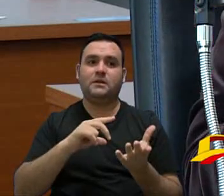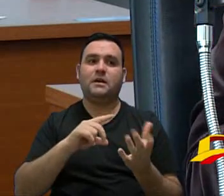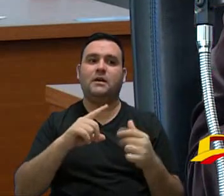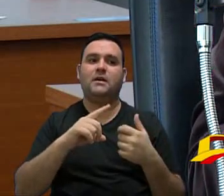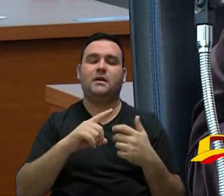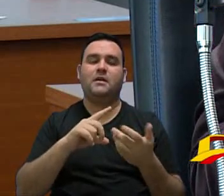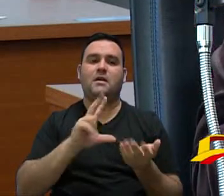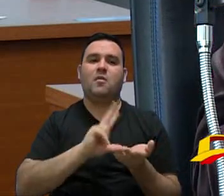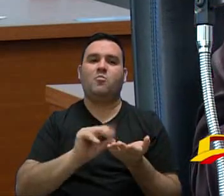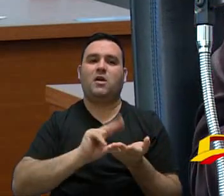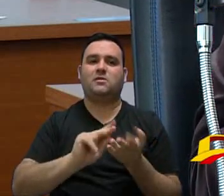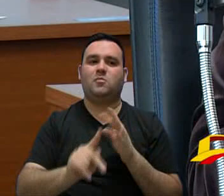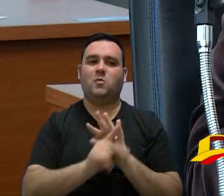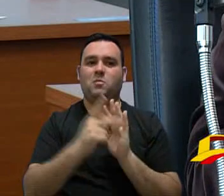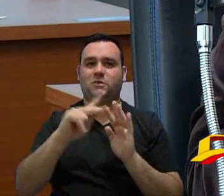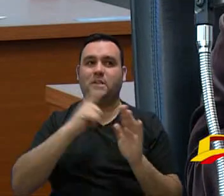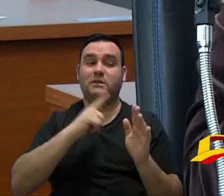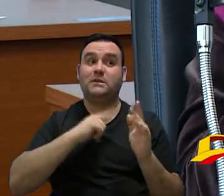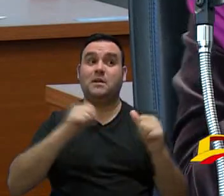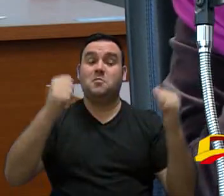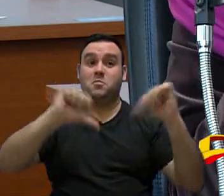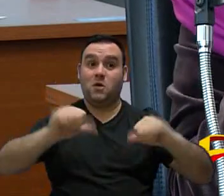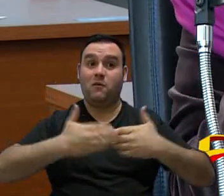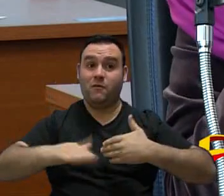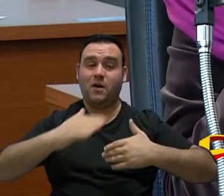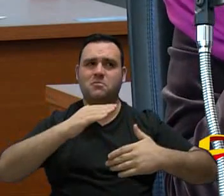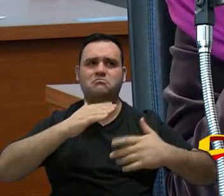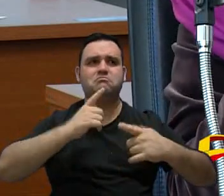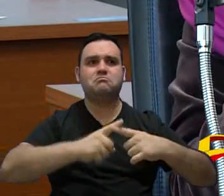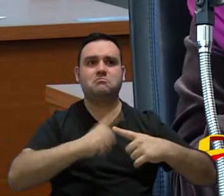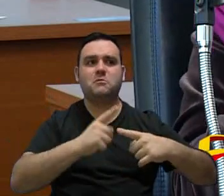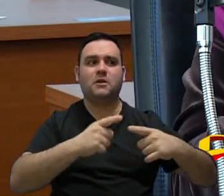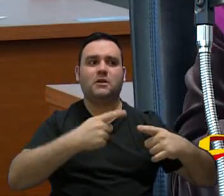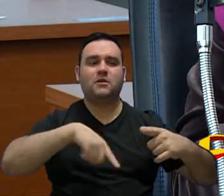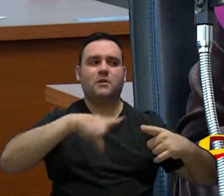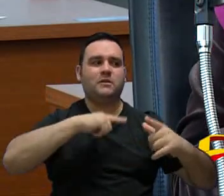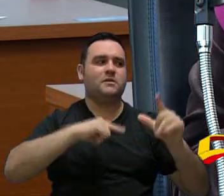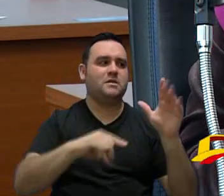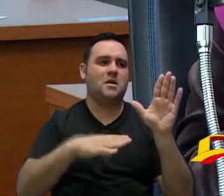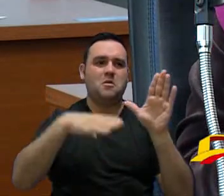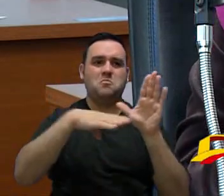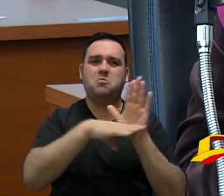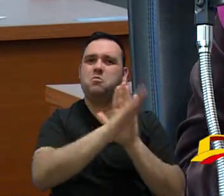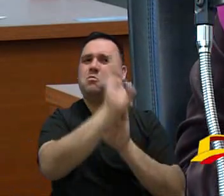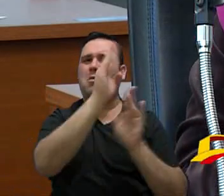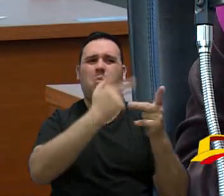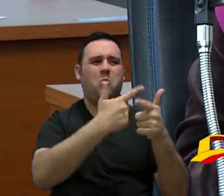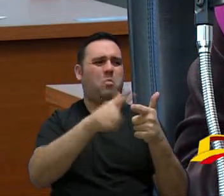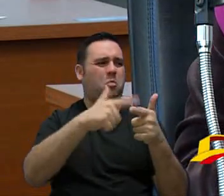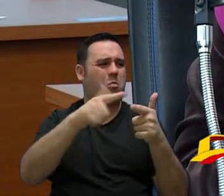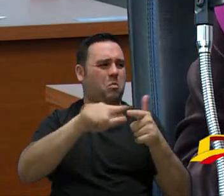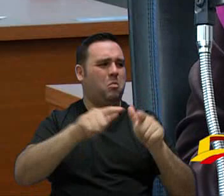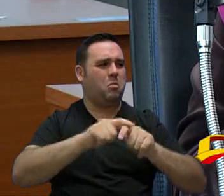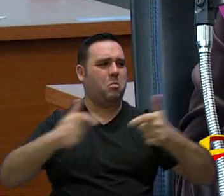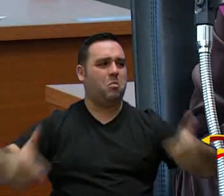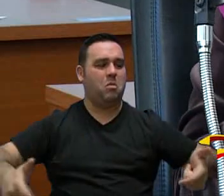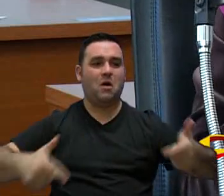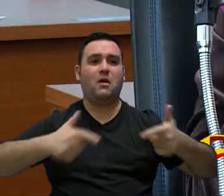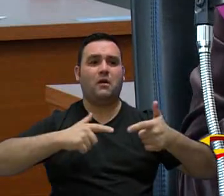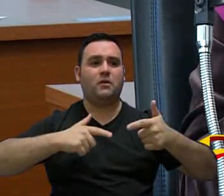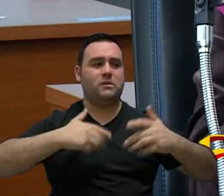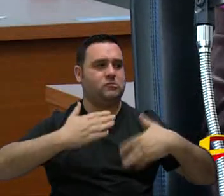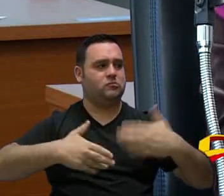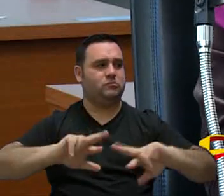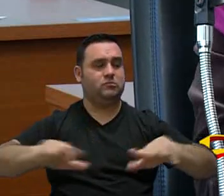matéria só do senhor que fala que o pior ainda está por vir que nós estamos um numa curva de crescimento dos casos e